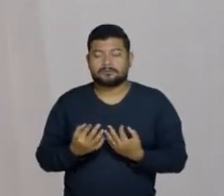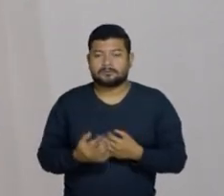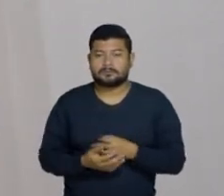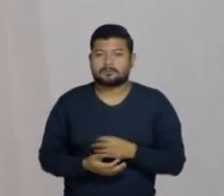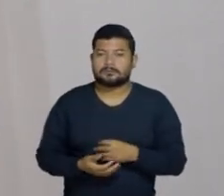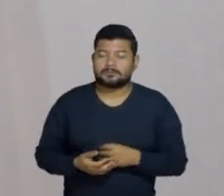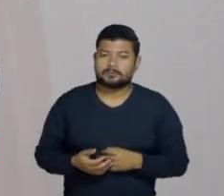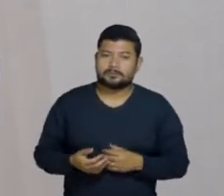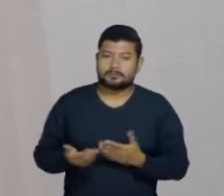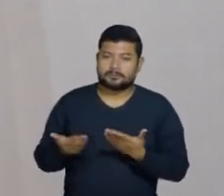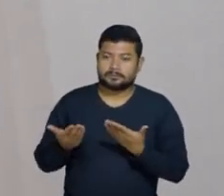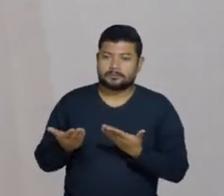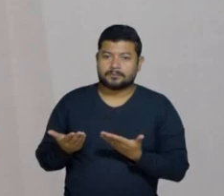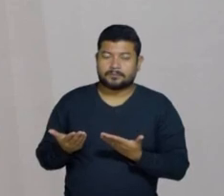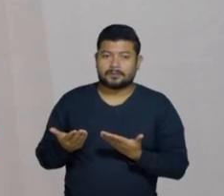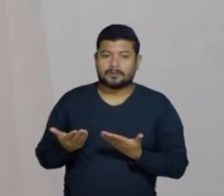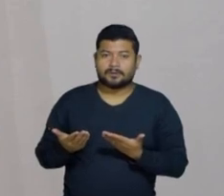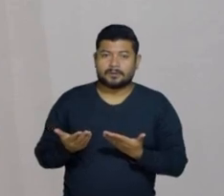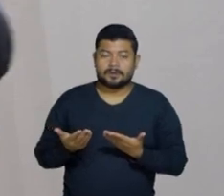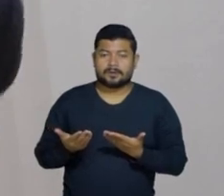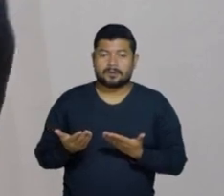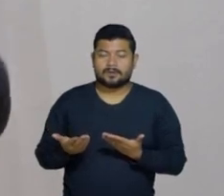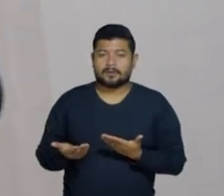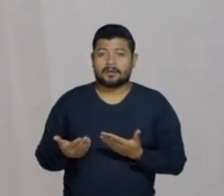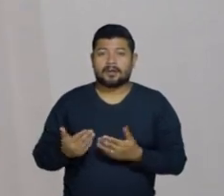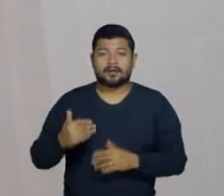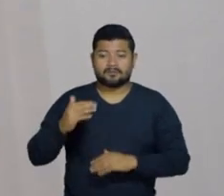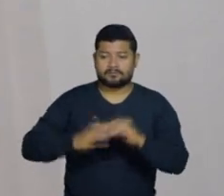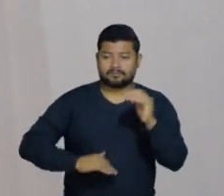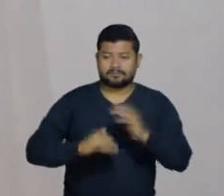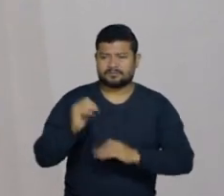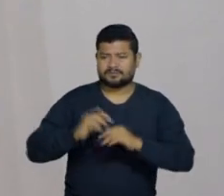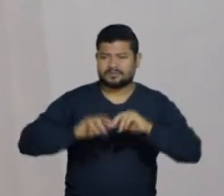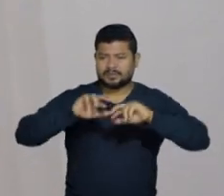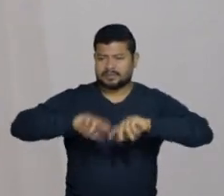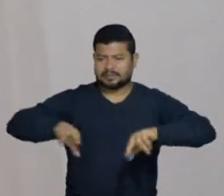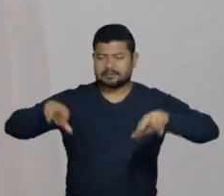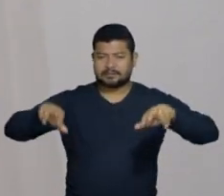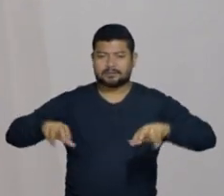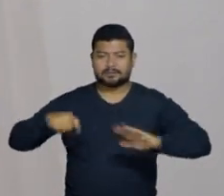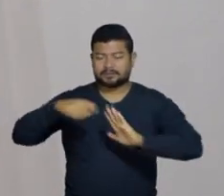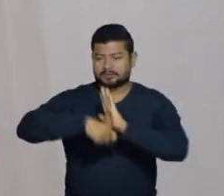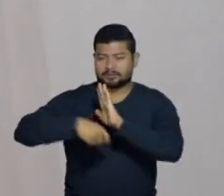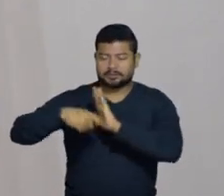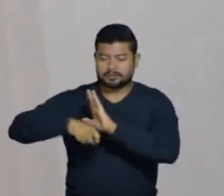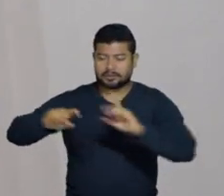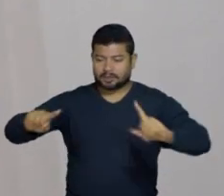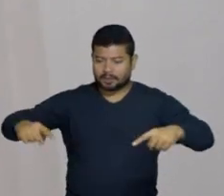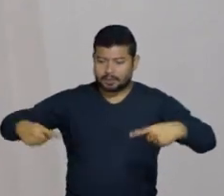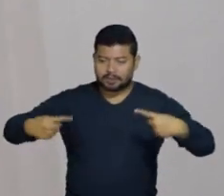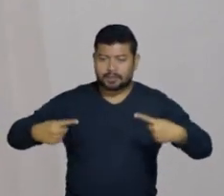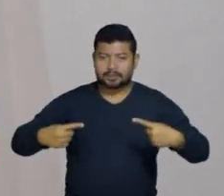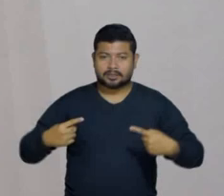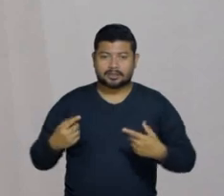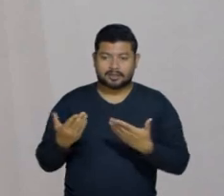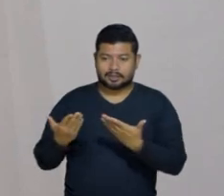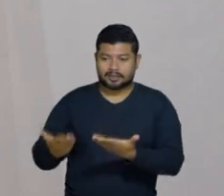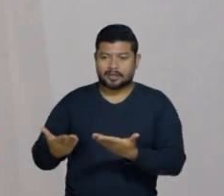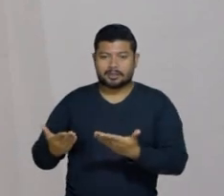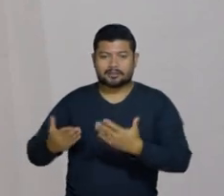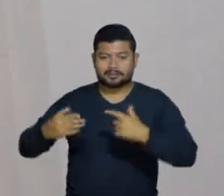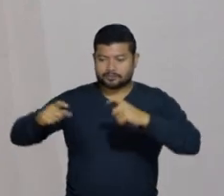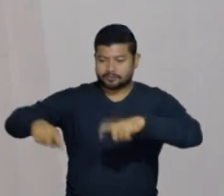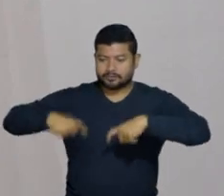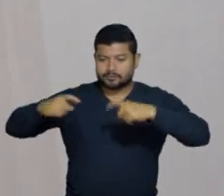e políticas para o enfrentamento dos desafios que a nossa agricultura familiar